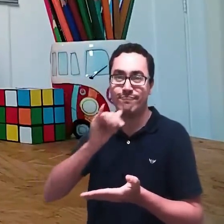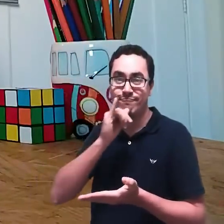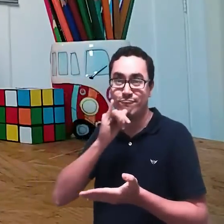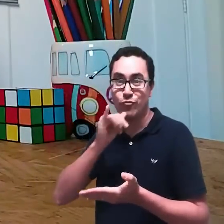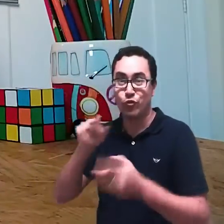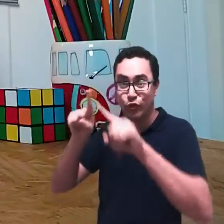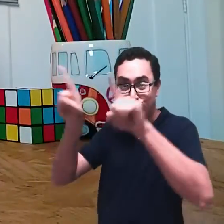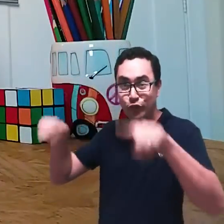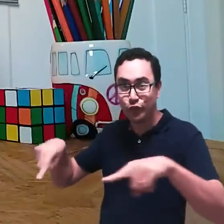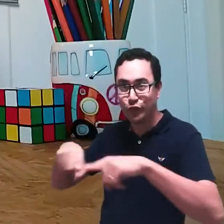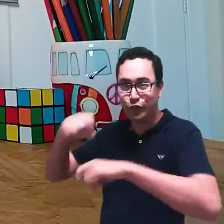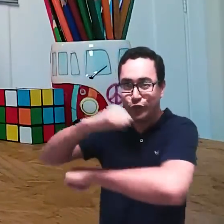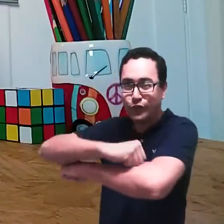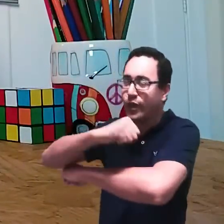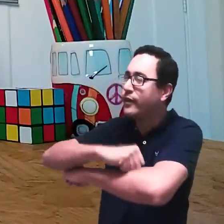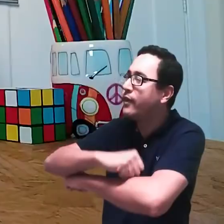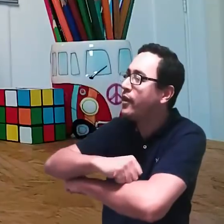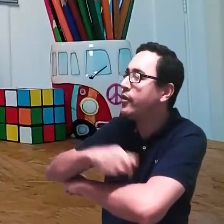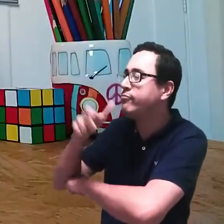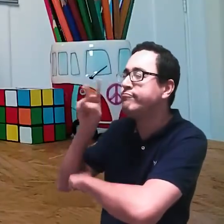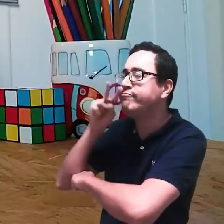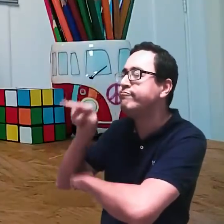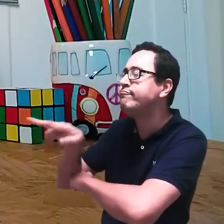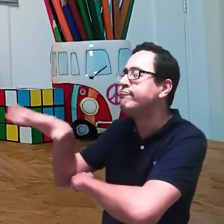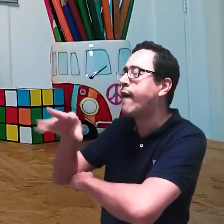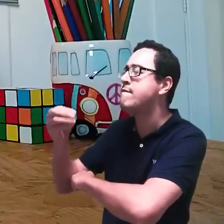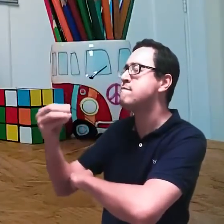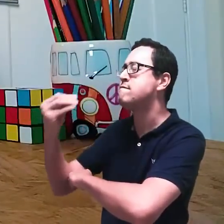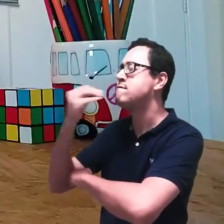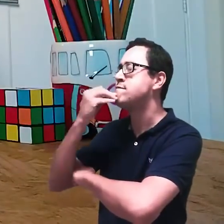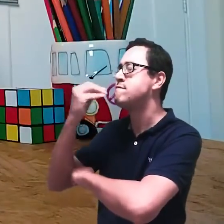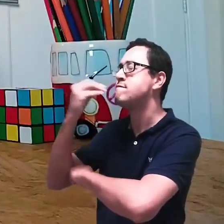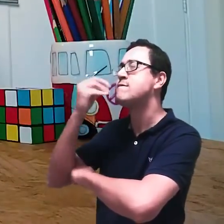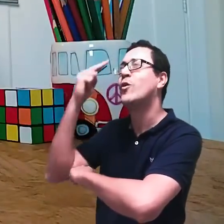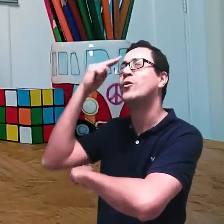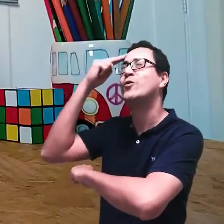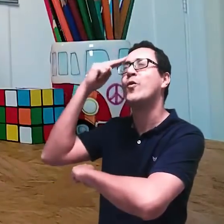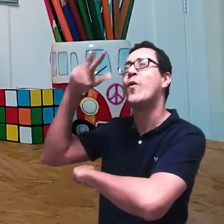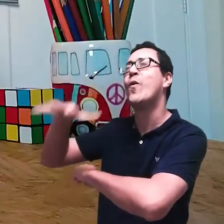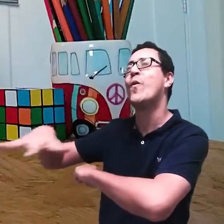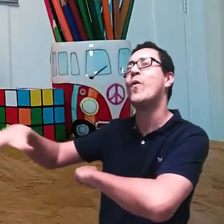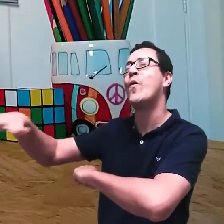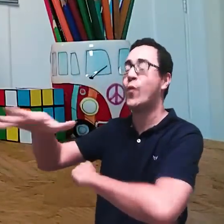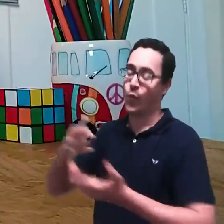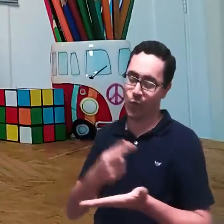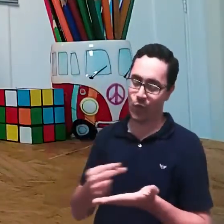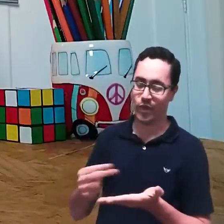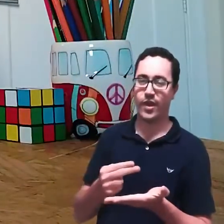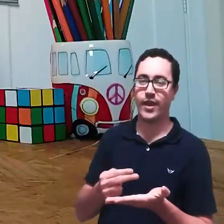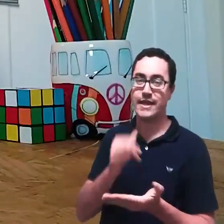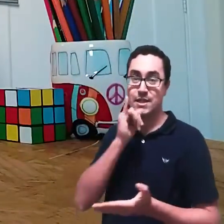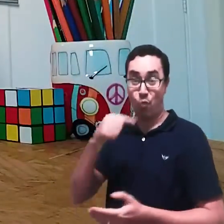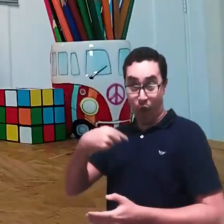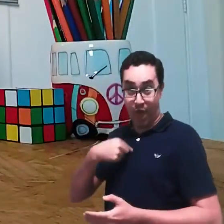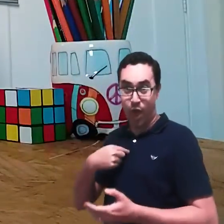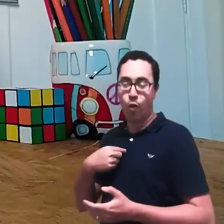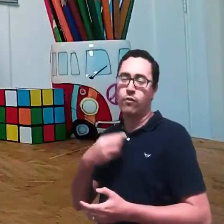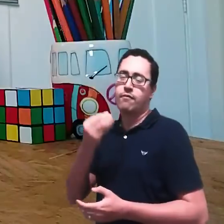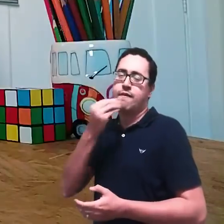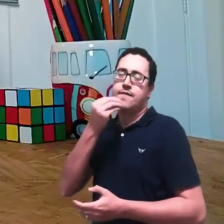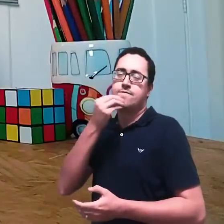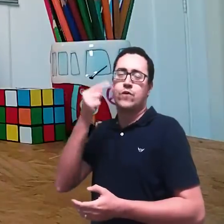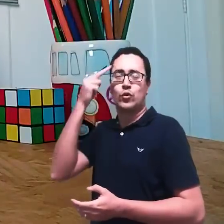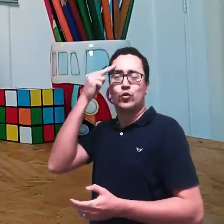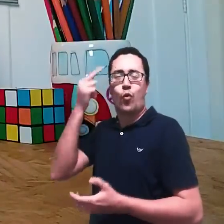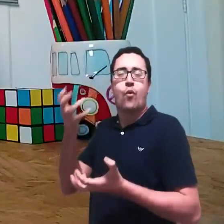fora da casa de vocês, certo? Assim como eu falei que eu gostaria de ver, ao invés de prédios, uma praia, vocês vão pensar o